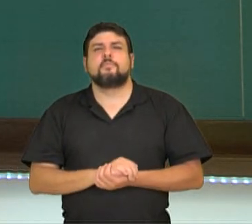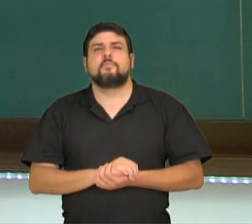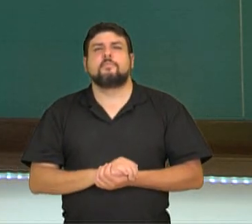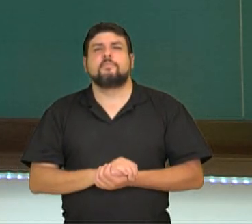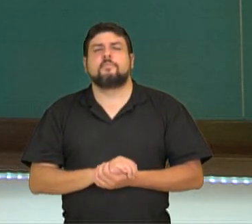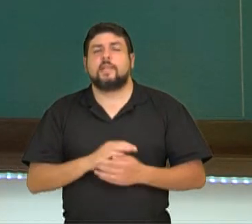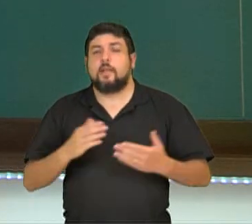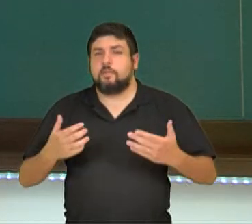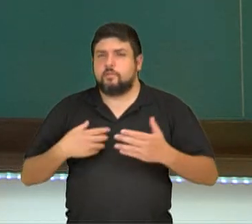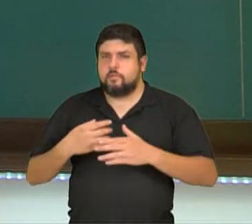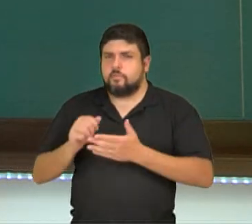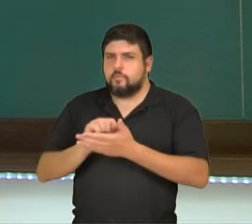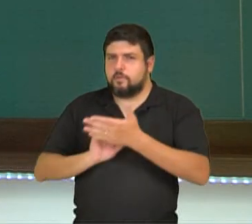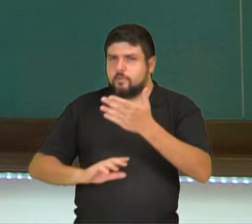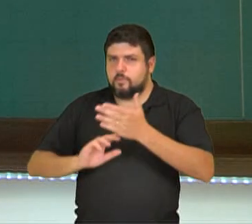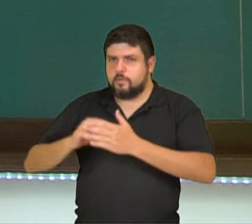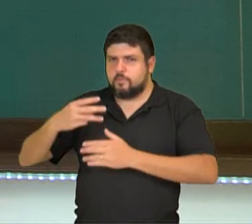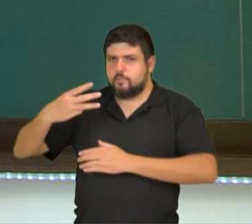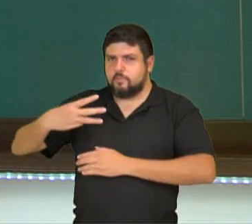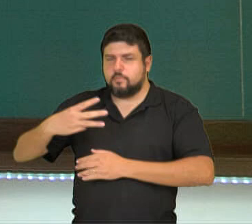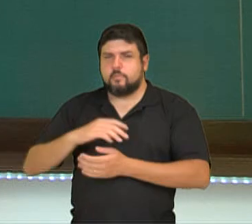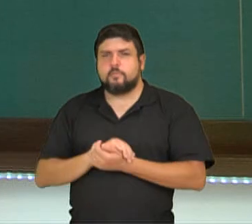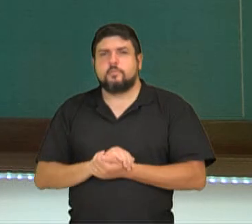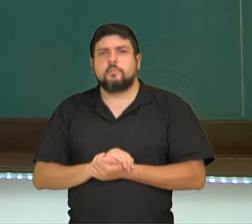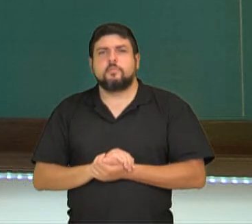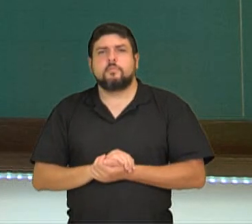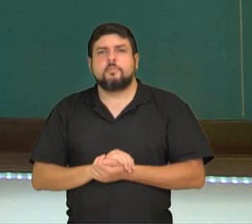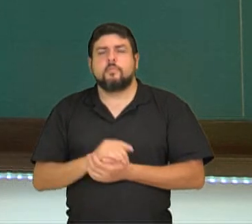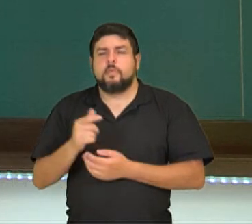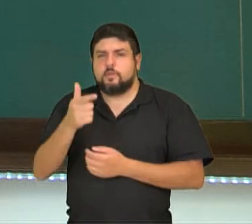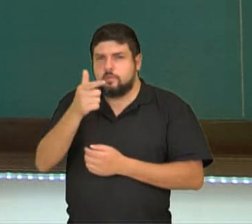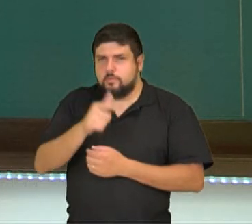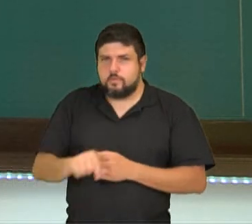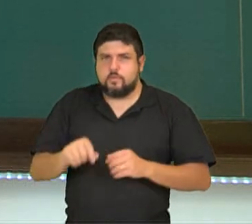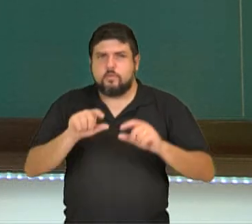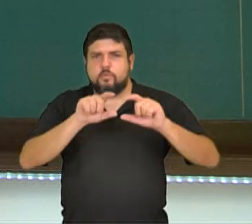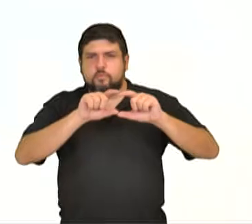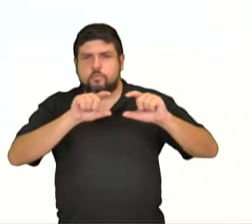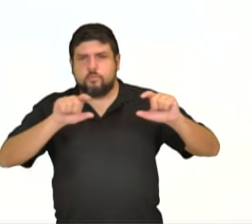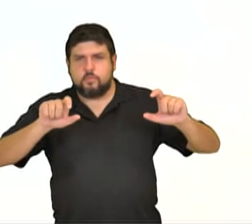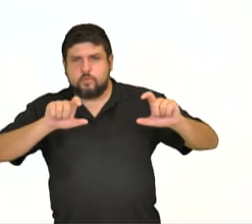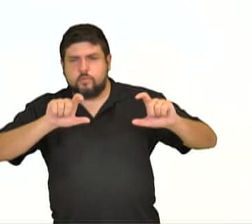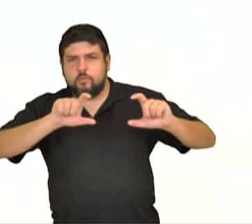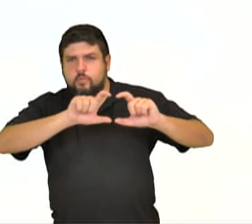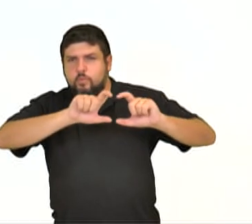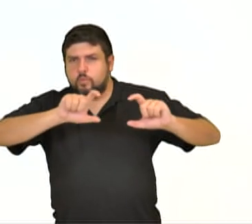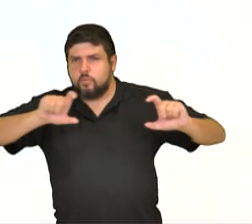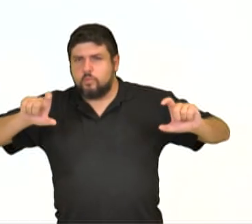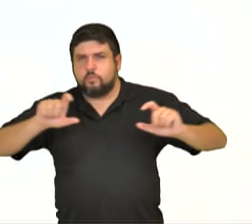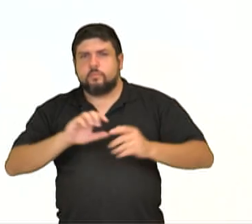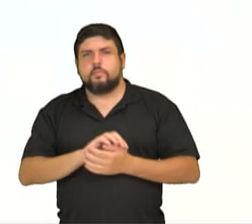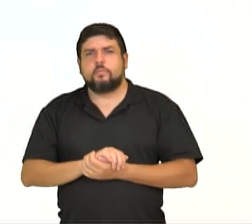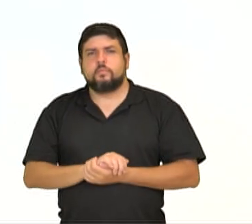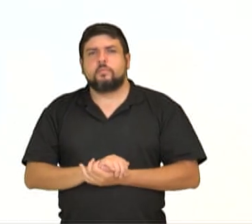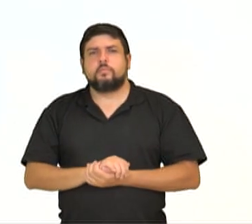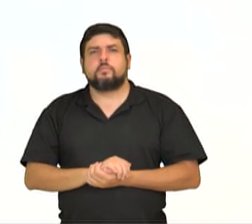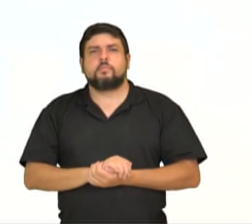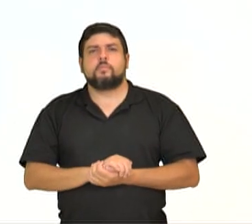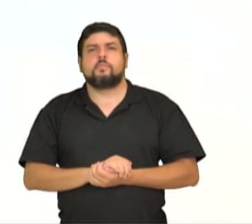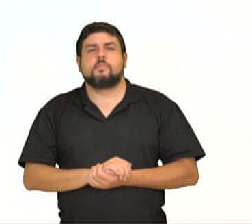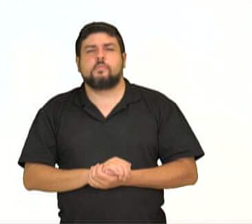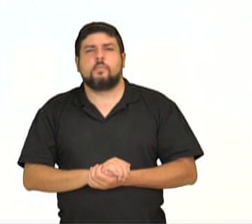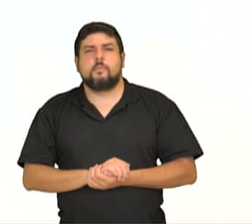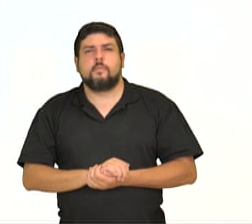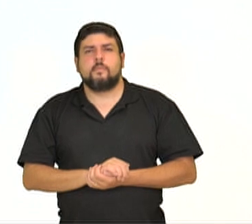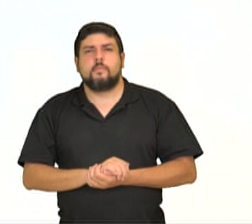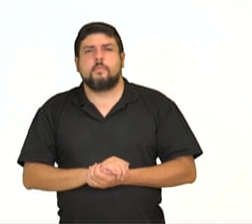E o 3 para você. Olha lá, mais uma figura, um retângulo bem comprido aqui. Escreva a área da figura abaixo